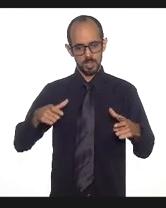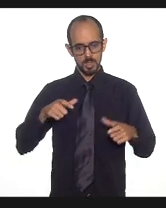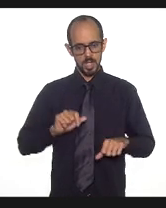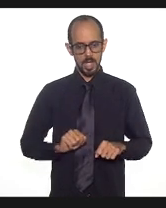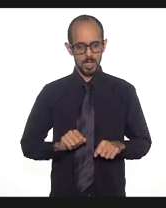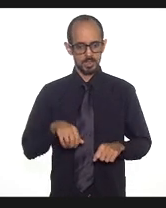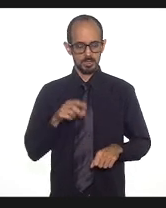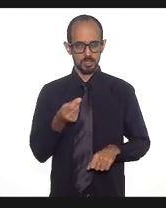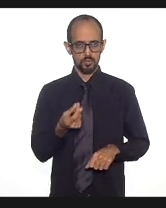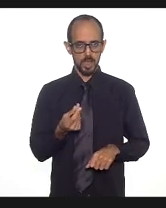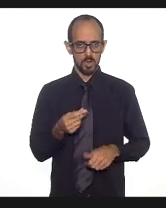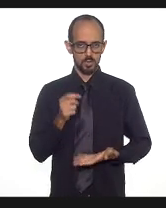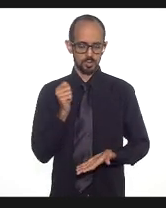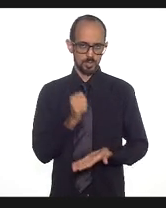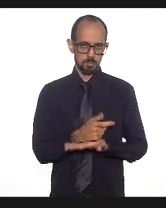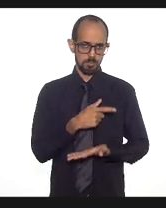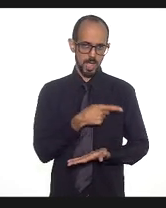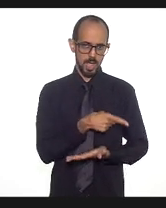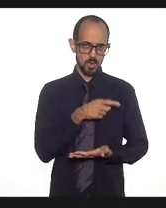pagos